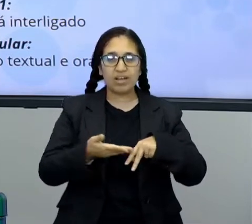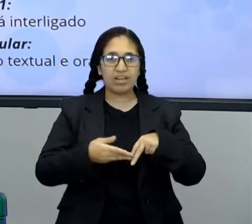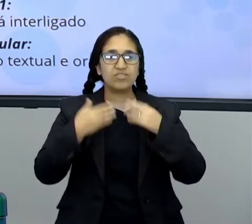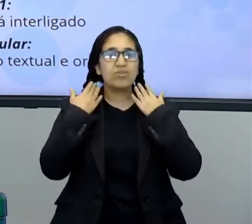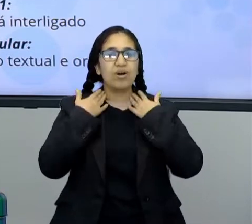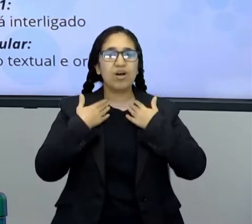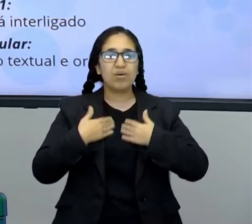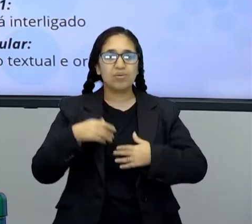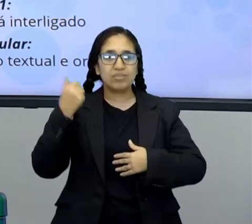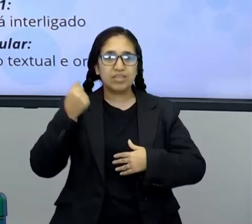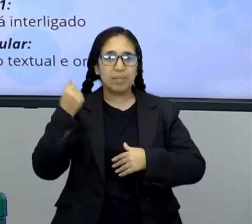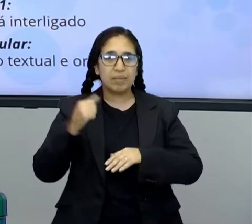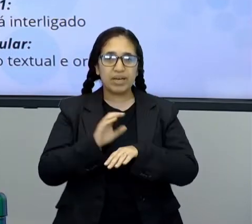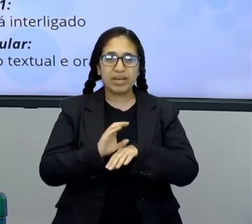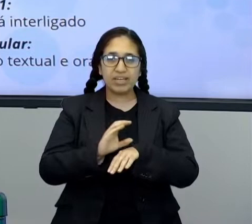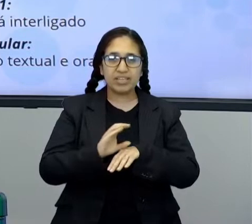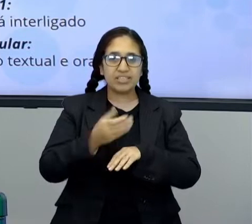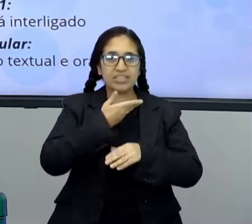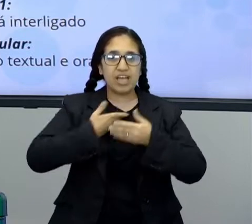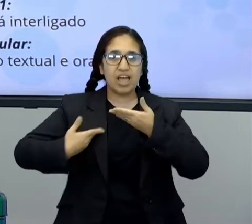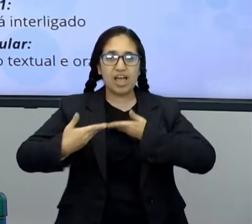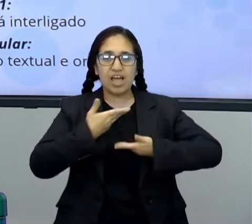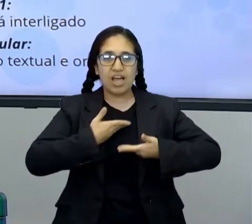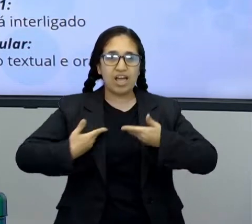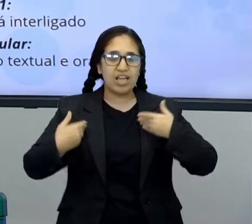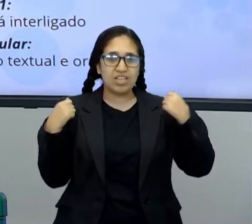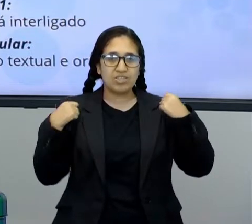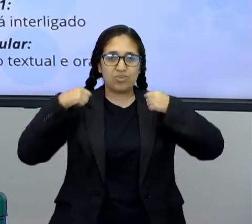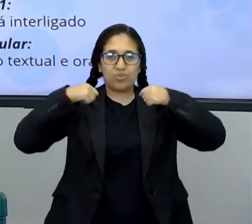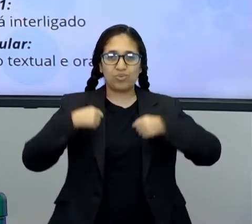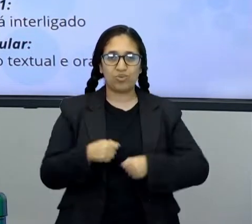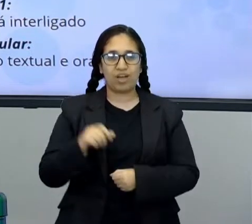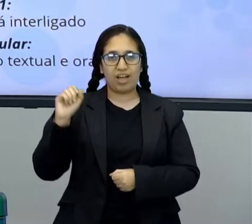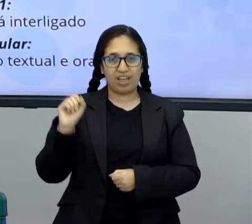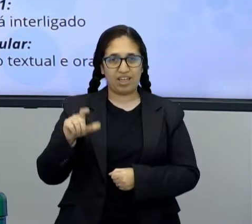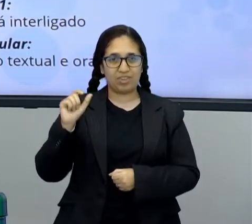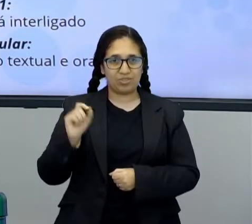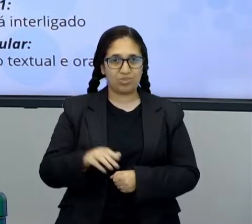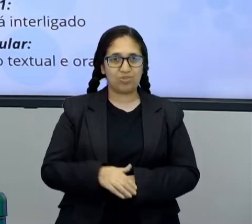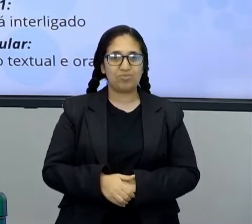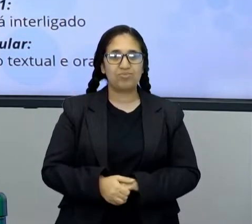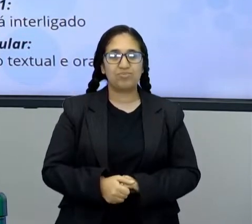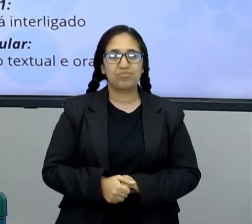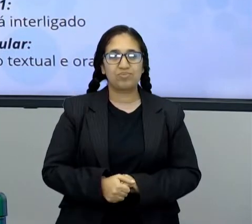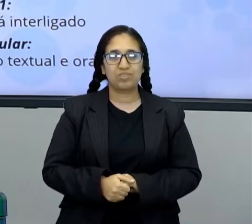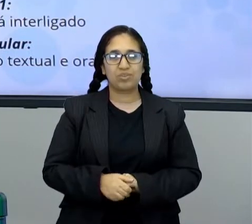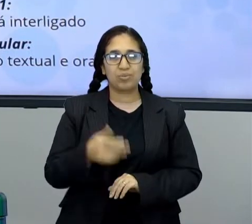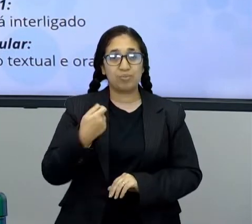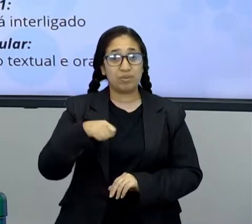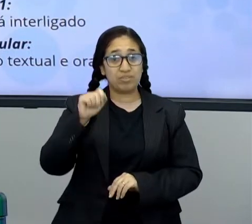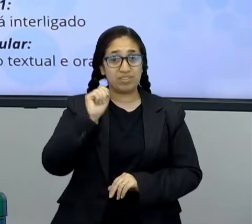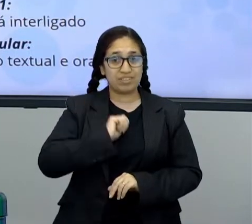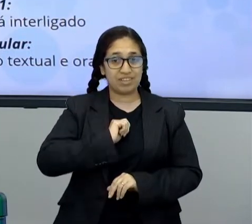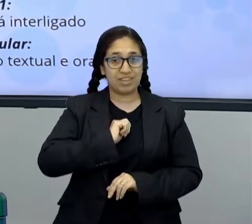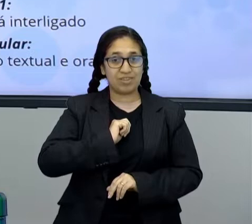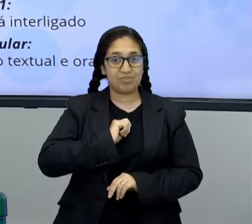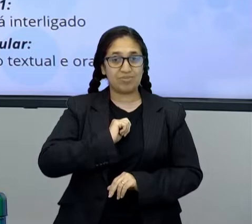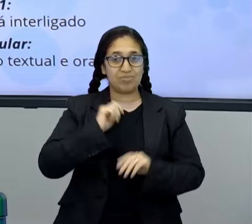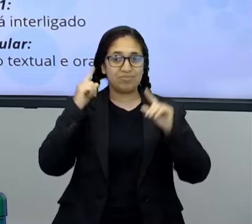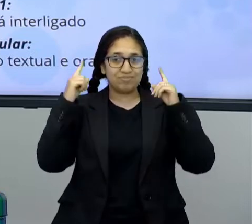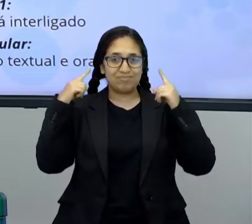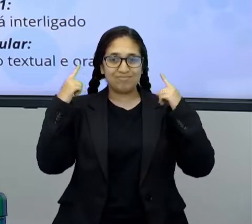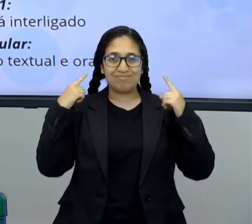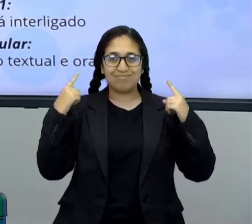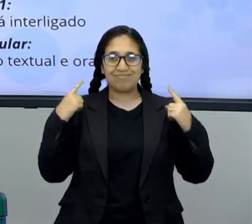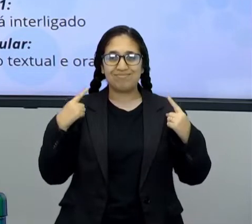de linha branca e cinza, com algumas listras, e um casaco azul. O meu sinal é esse aqui,